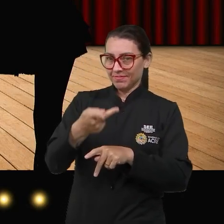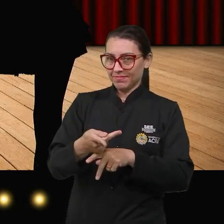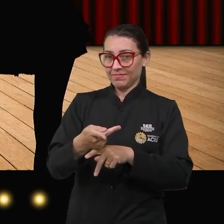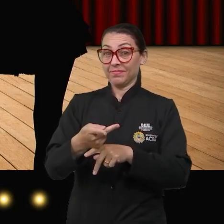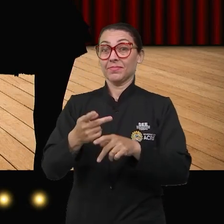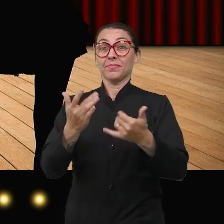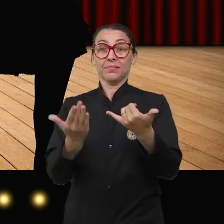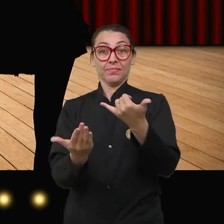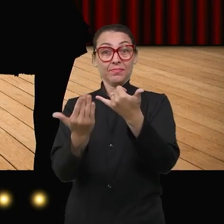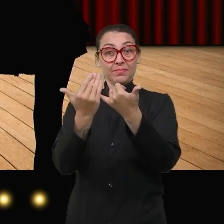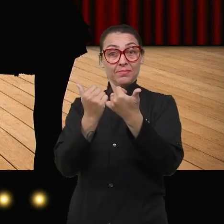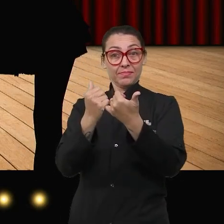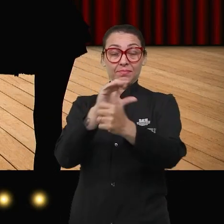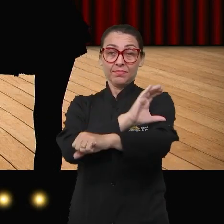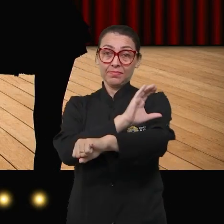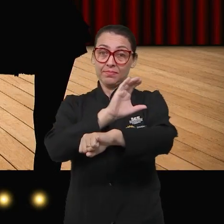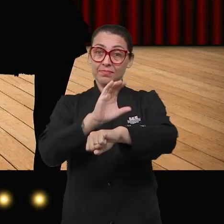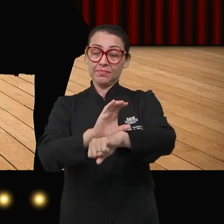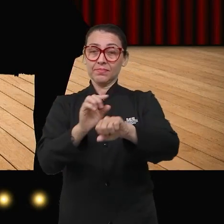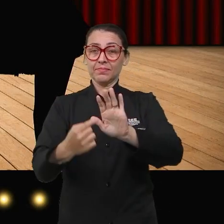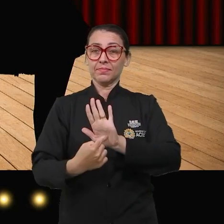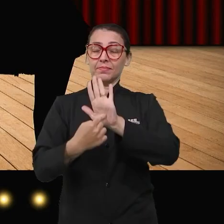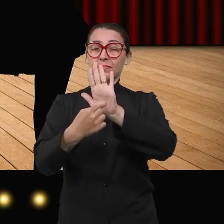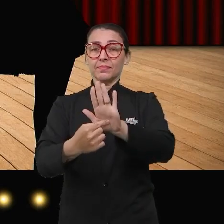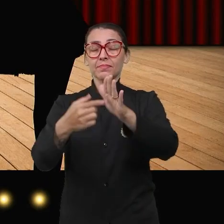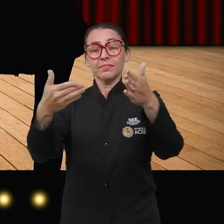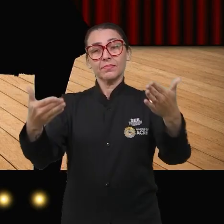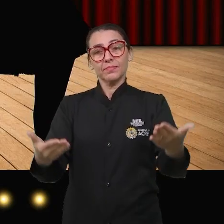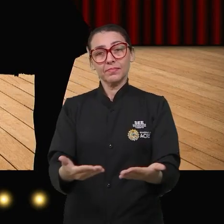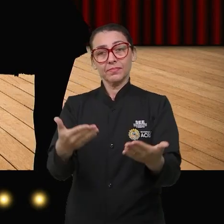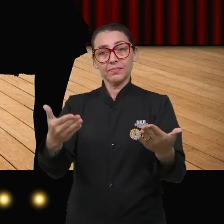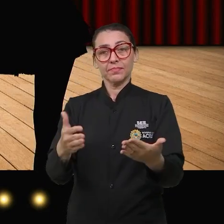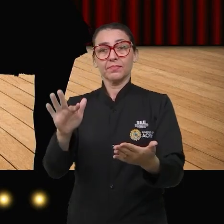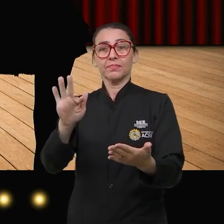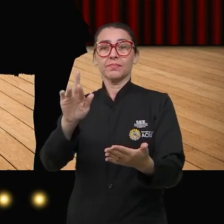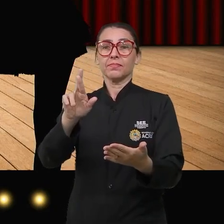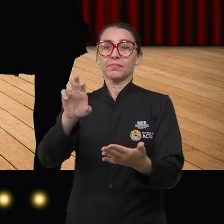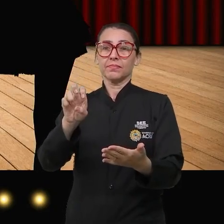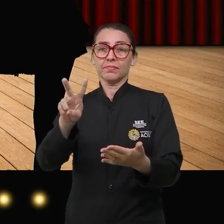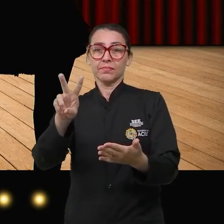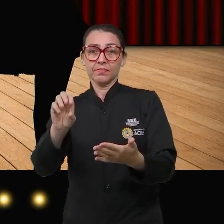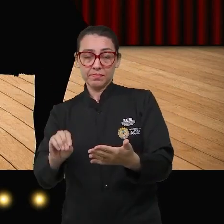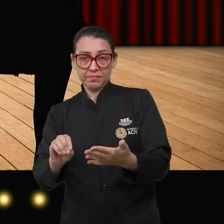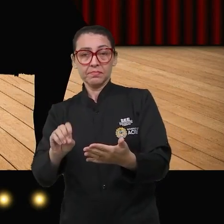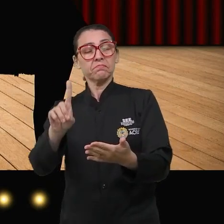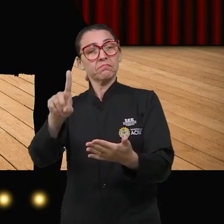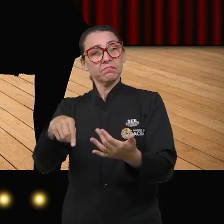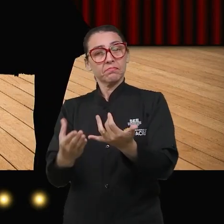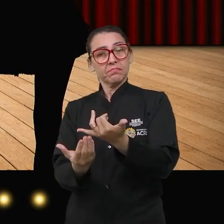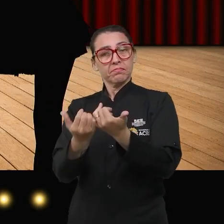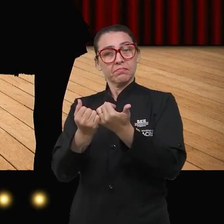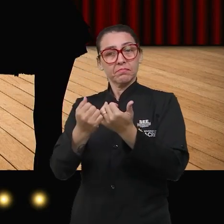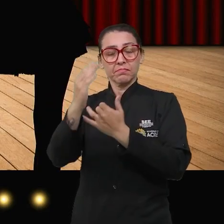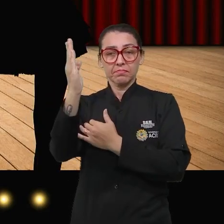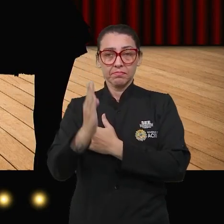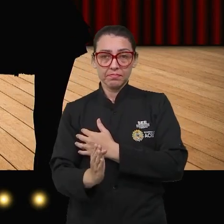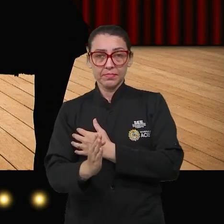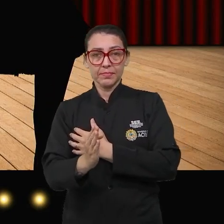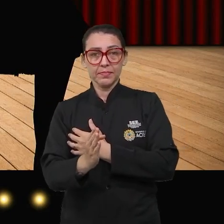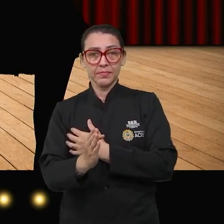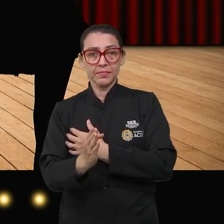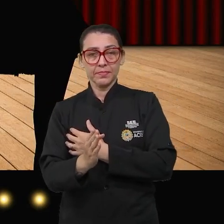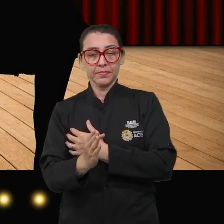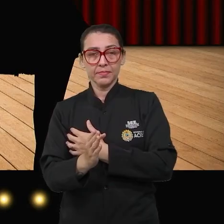de patrimônio cultural. Nós apresentamos aí agora há pouco o frevo, por exemplo, que é patrimônio brasileiro.